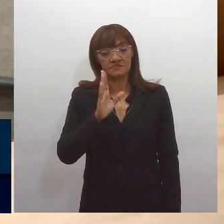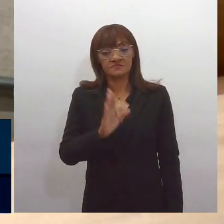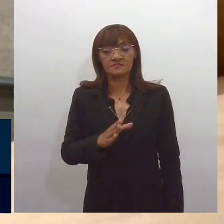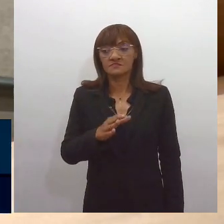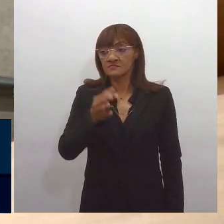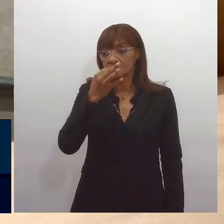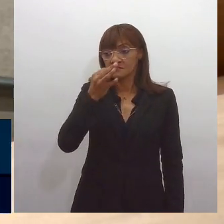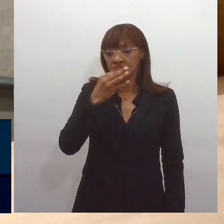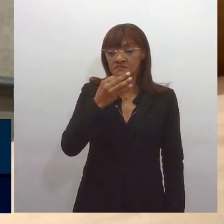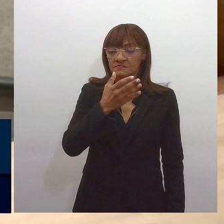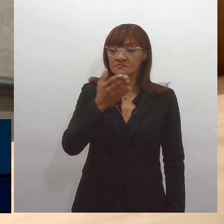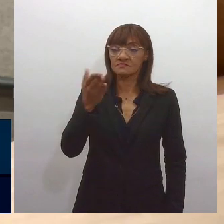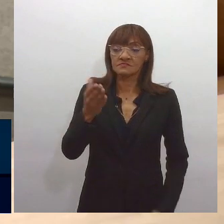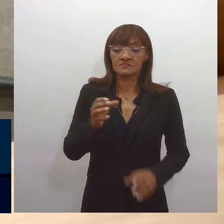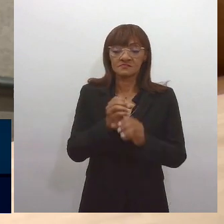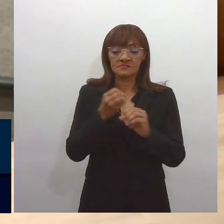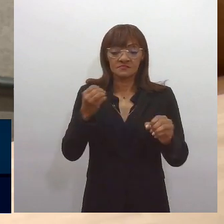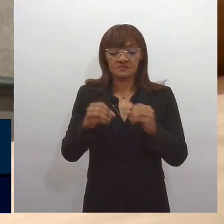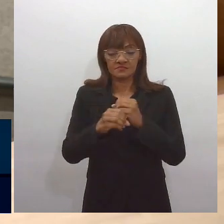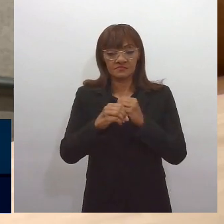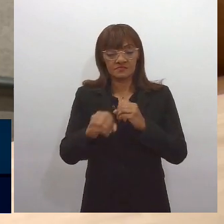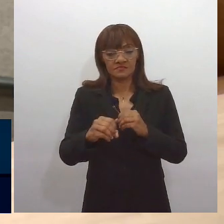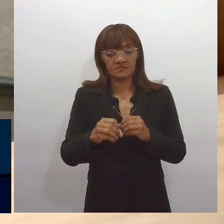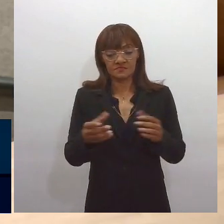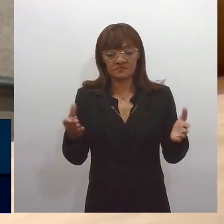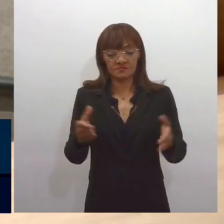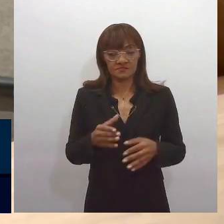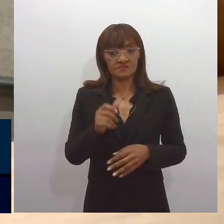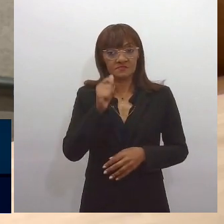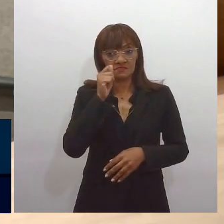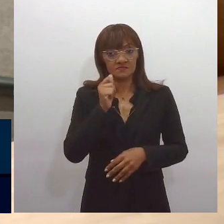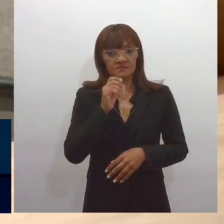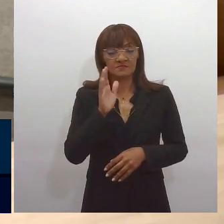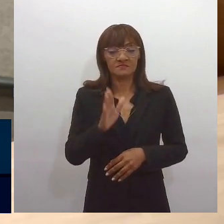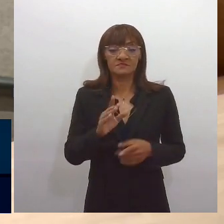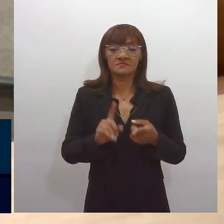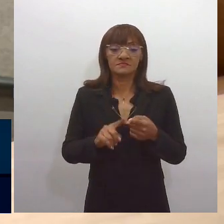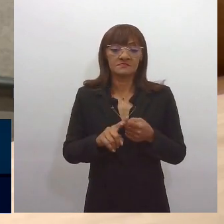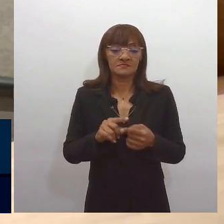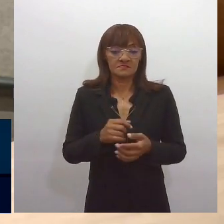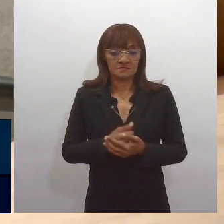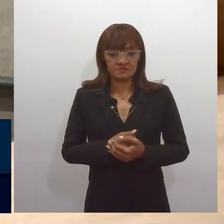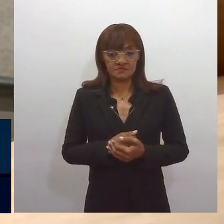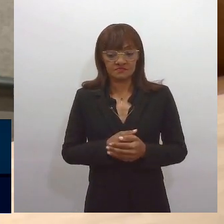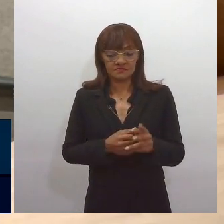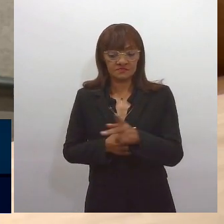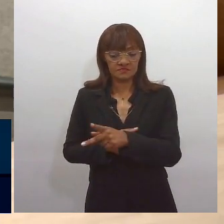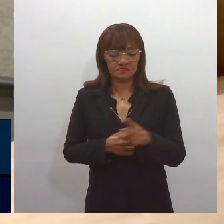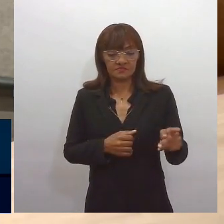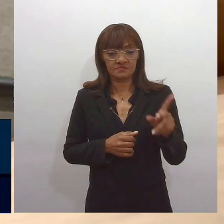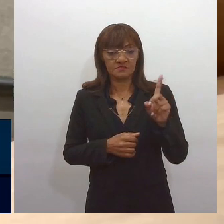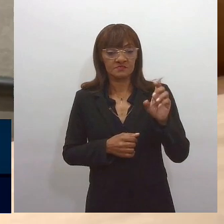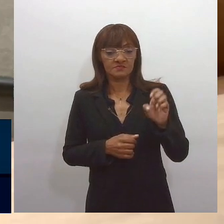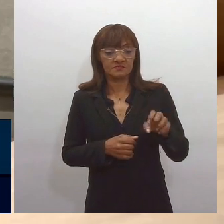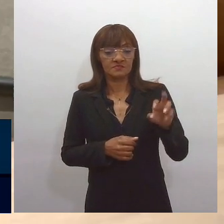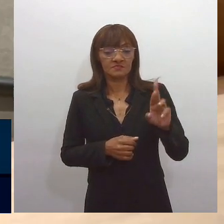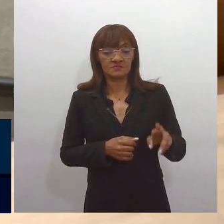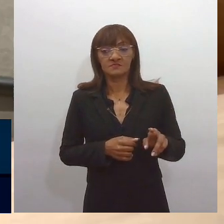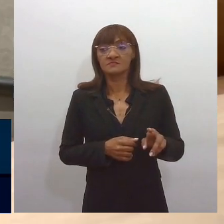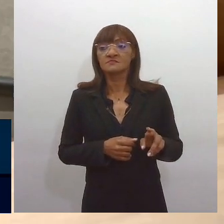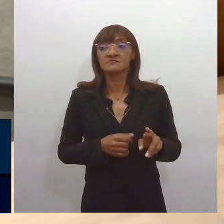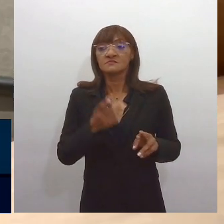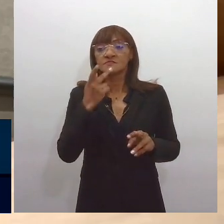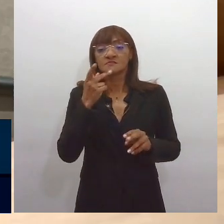agora também que comanda cedor saiu e trazemos também aqui o presidente do Dr para ele falar também Deputado garibal das rodovias estaduais já que hoje o